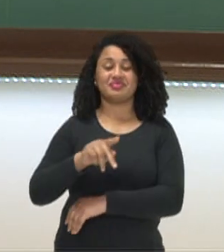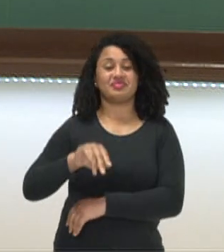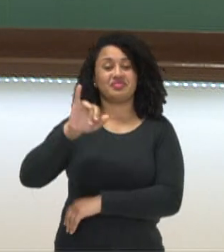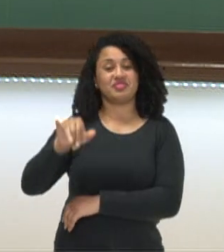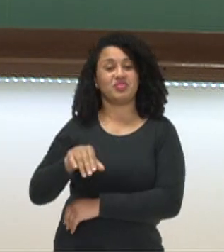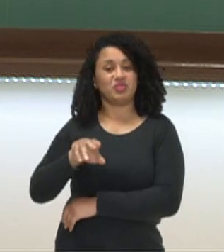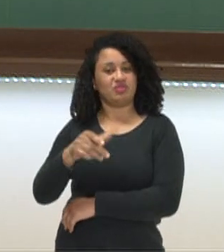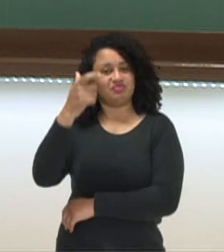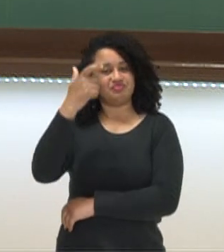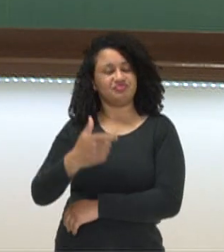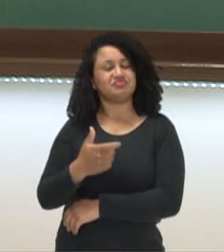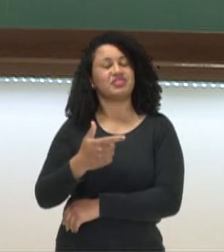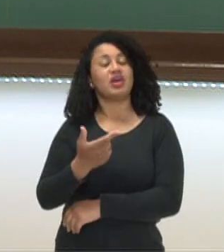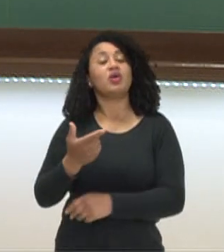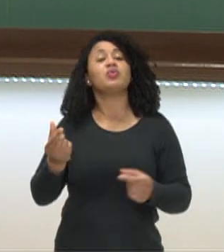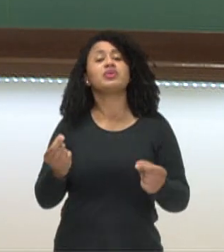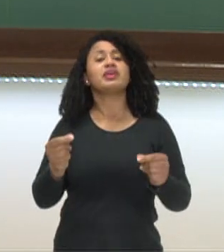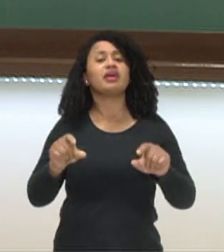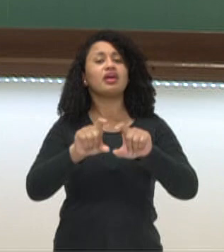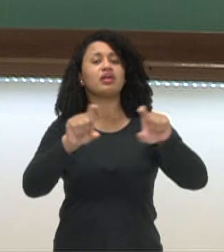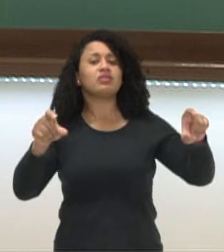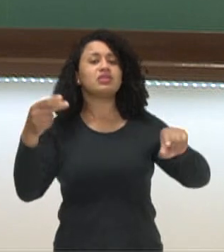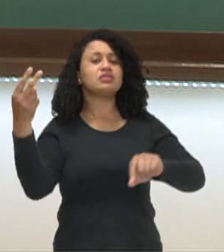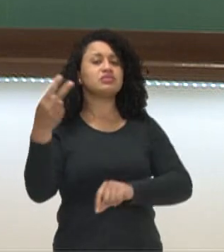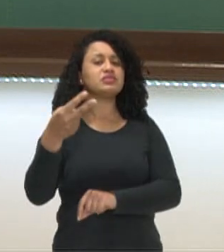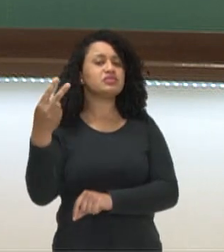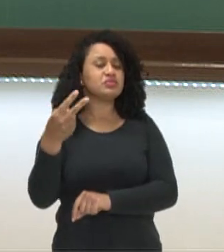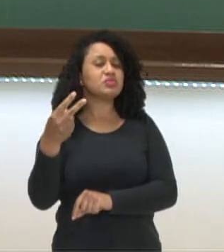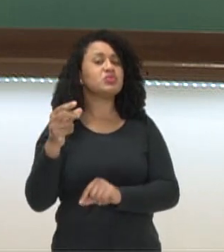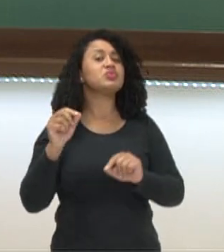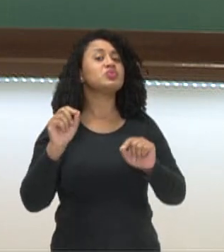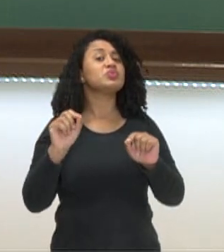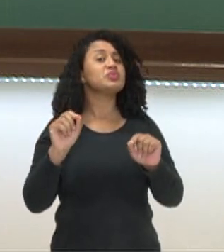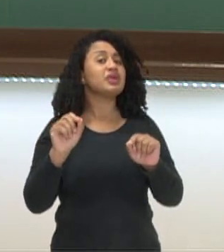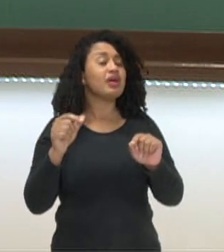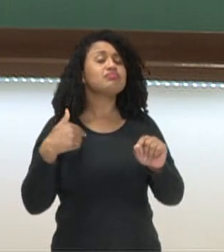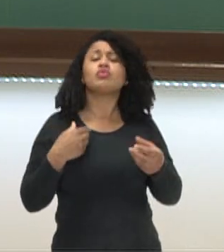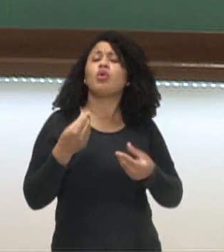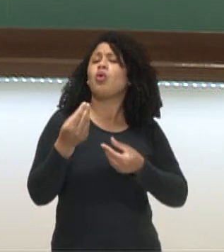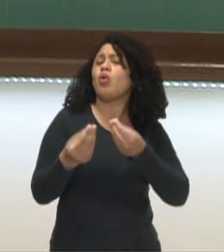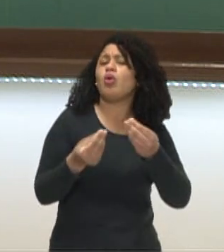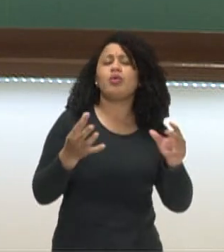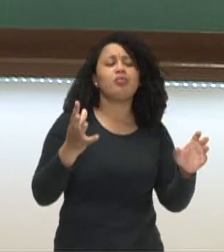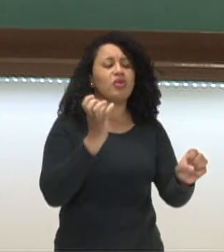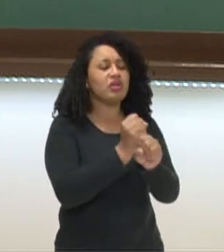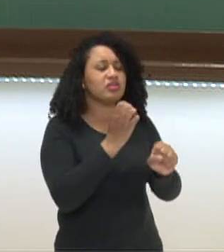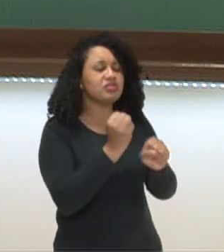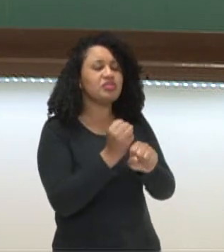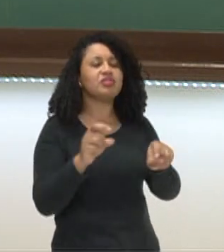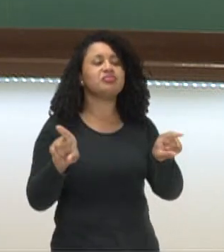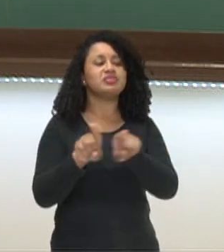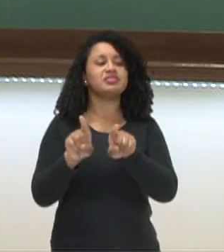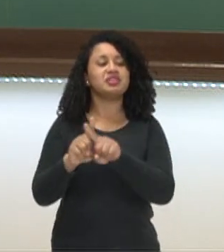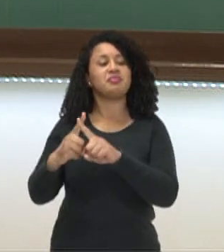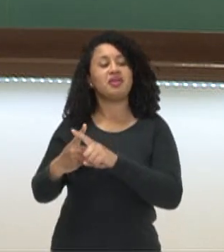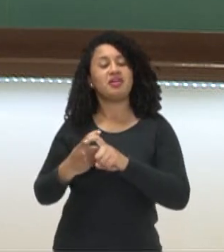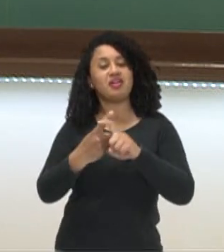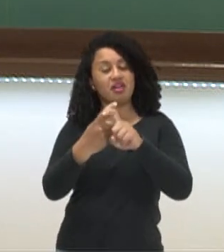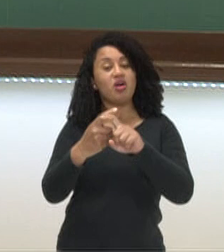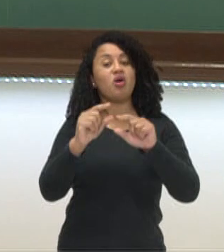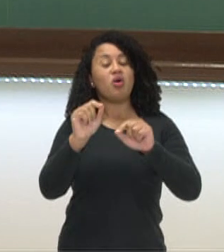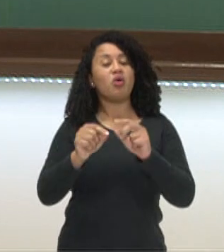ok? E estamos trabalhando a equação do segundo grau. Mais do que isso, estamos trabalhando soma e produto